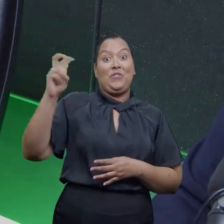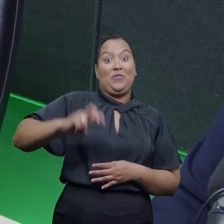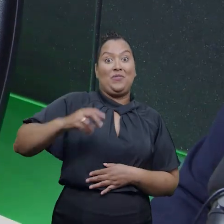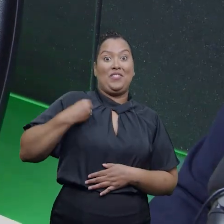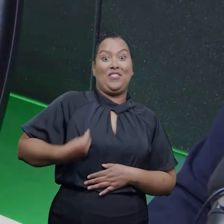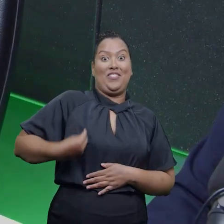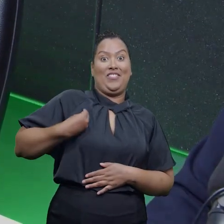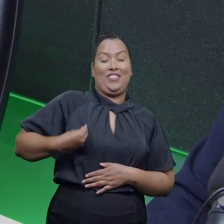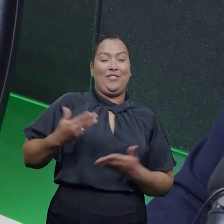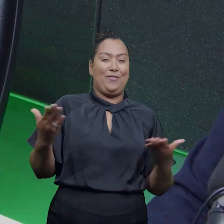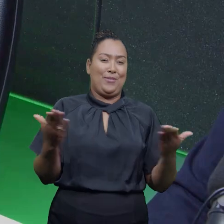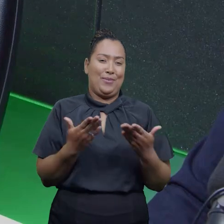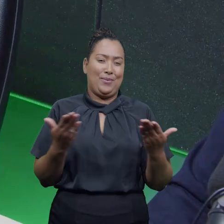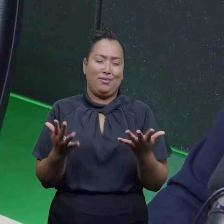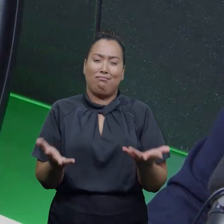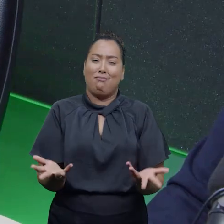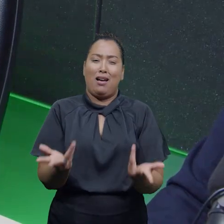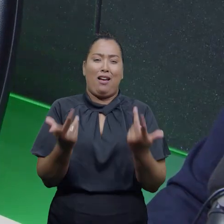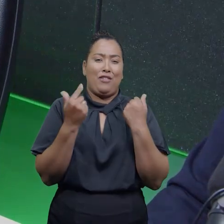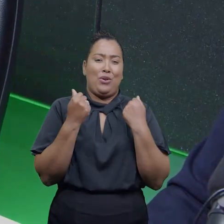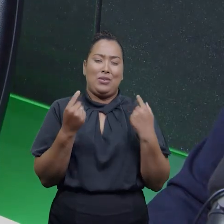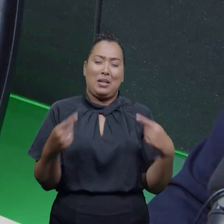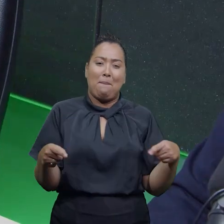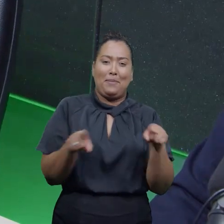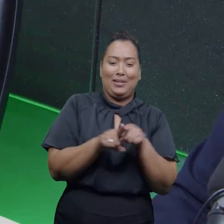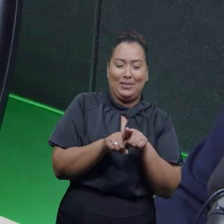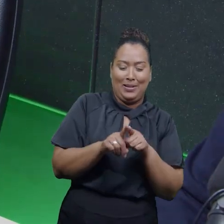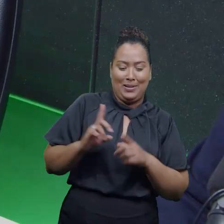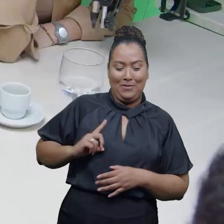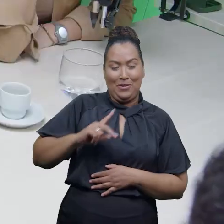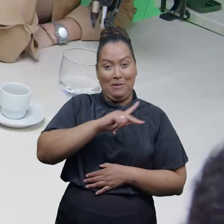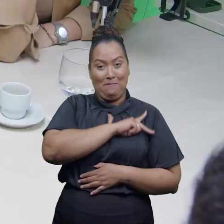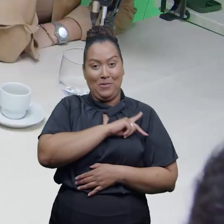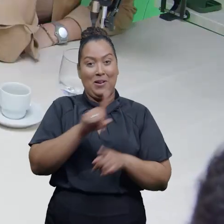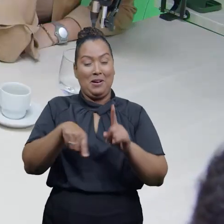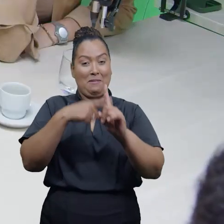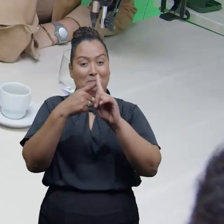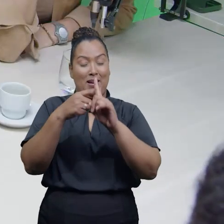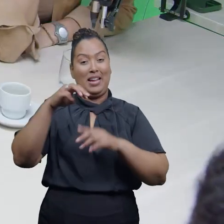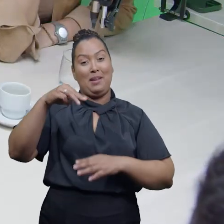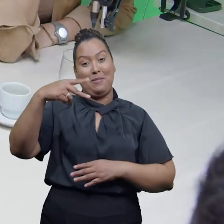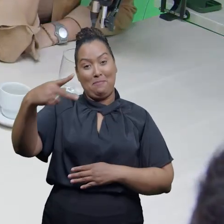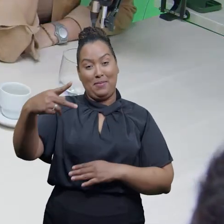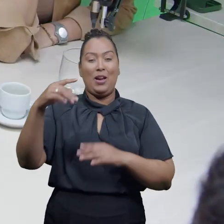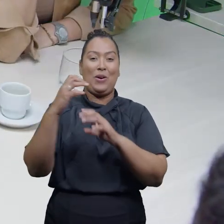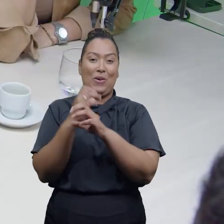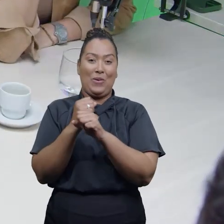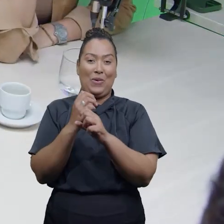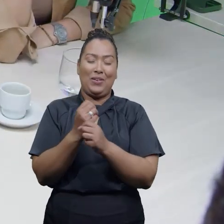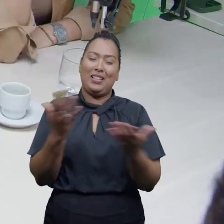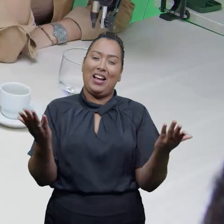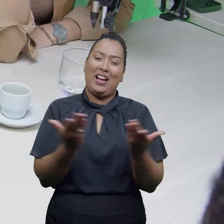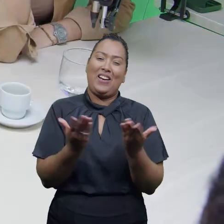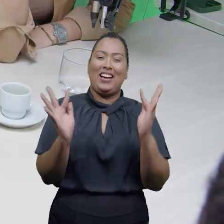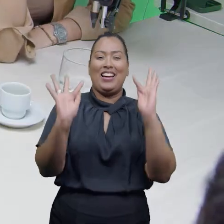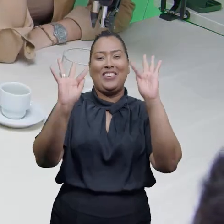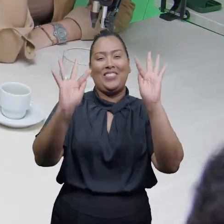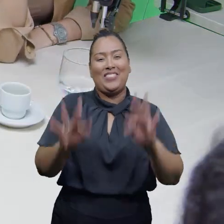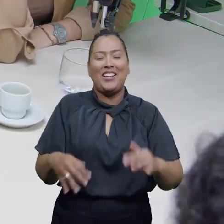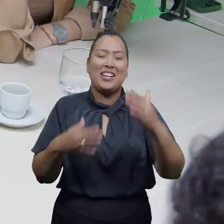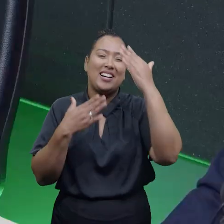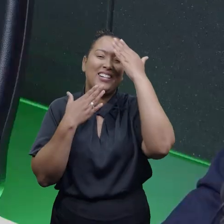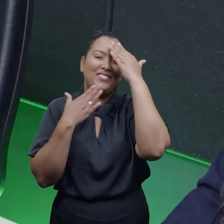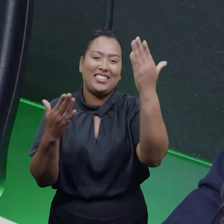prestigiado aqui nesse episódio. Muito valiosa essa parceria entre Defensoria Pública e o MP de Contas. Então vamos ficando